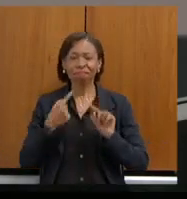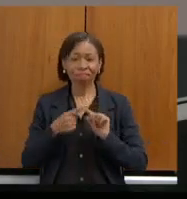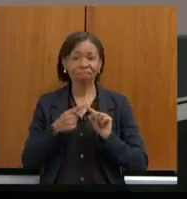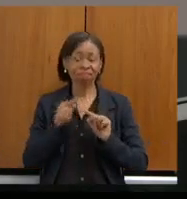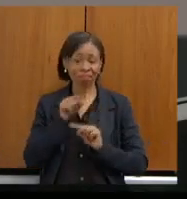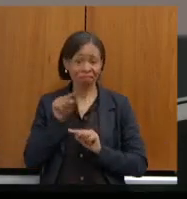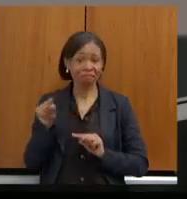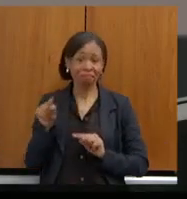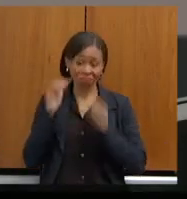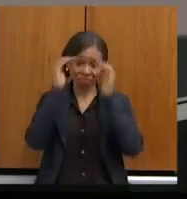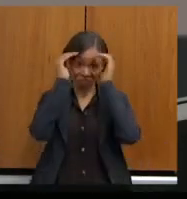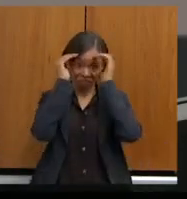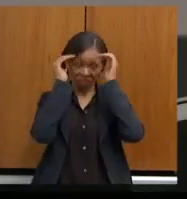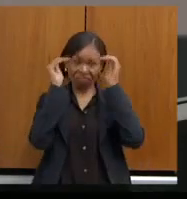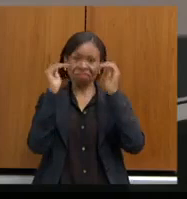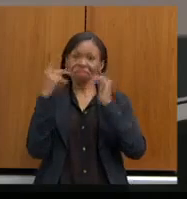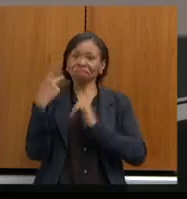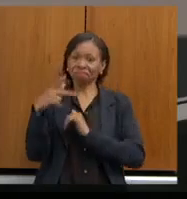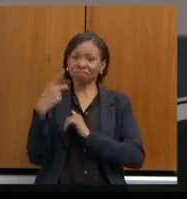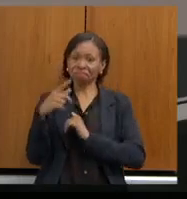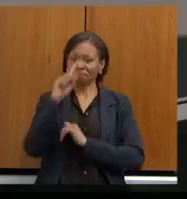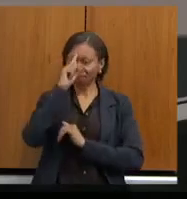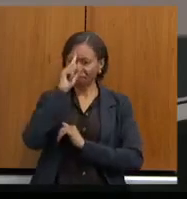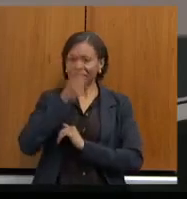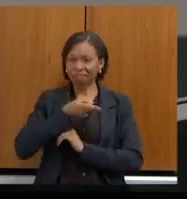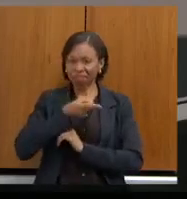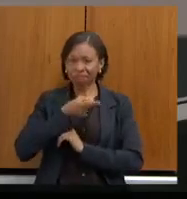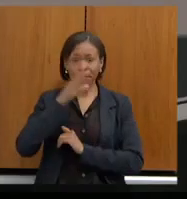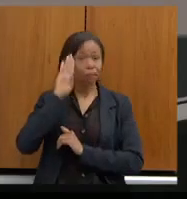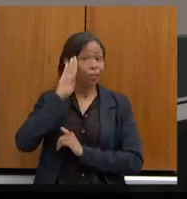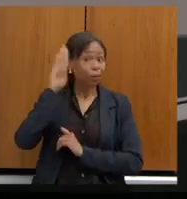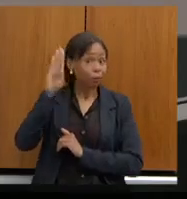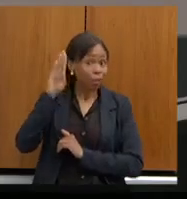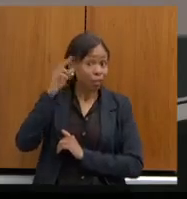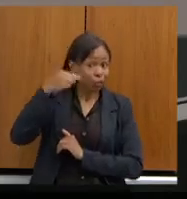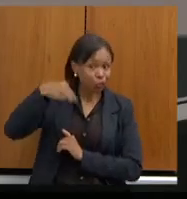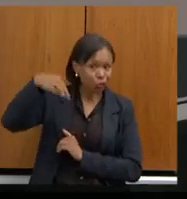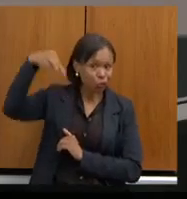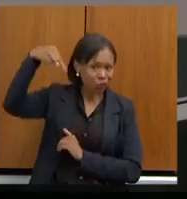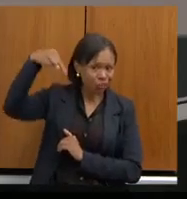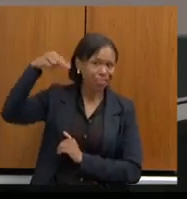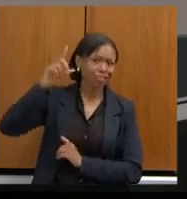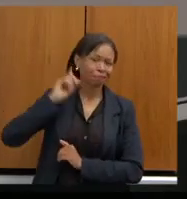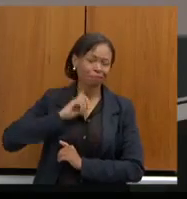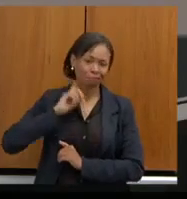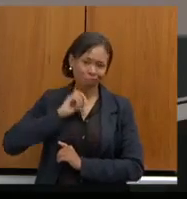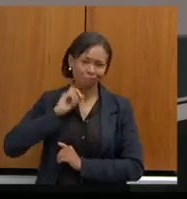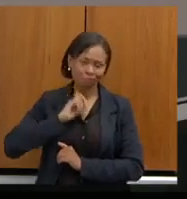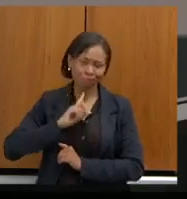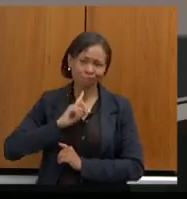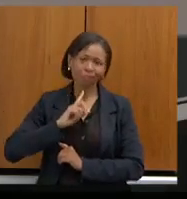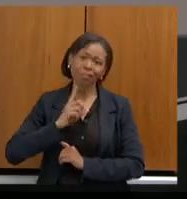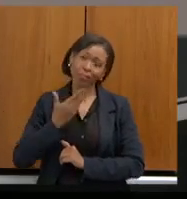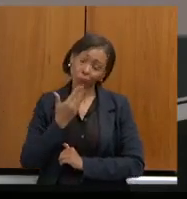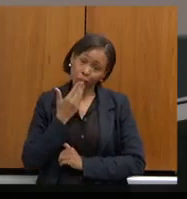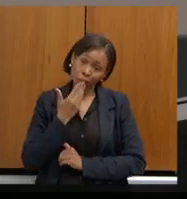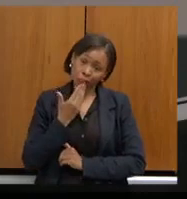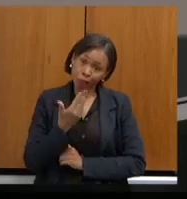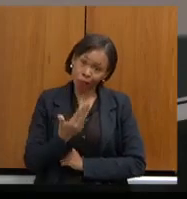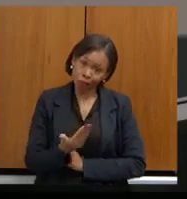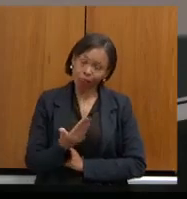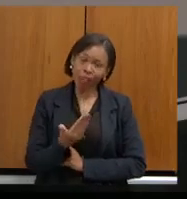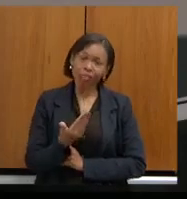aí as suas ordens É principalmente lá no norte de Minas e aí a gente gostaria de pedir